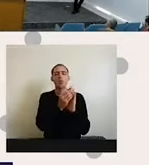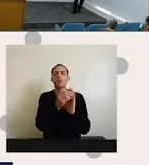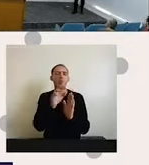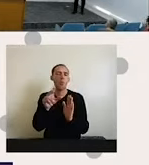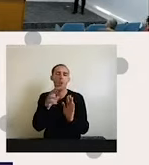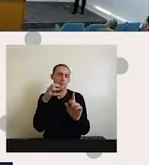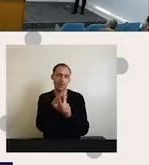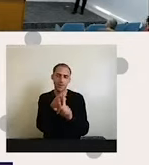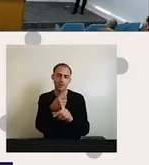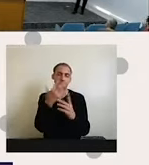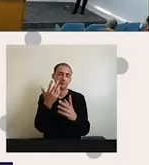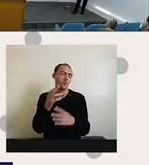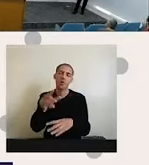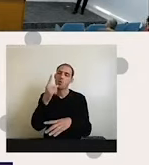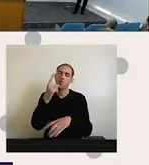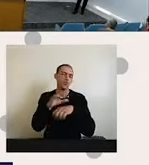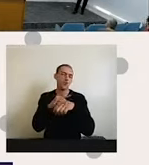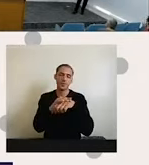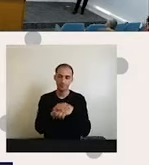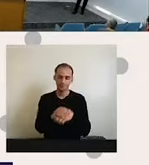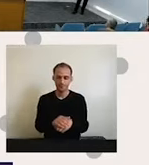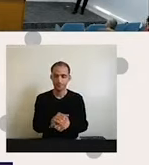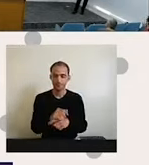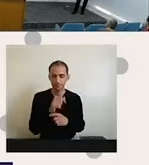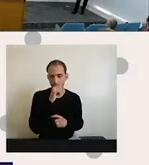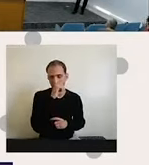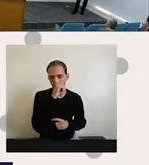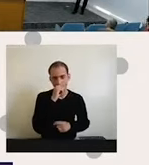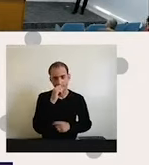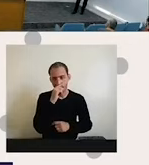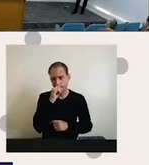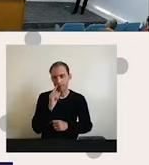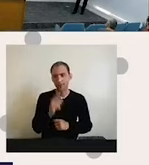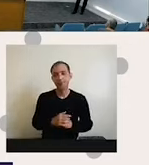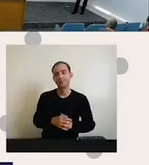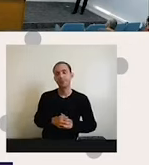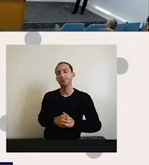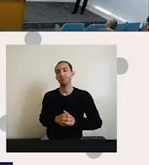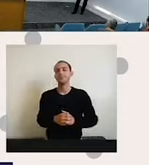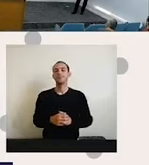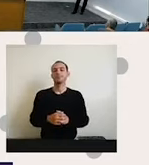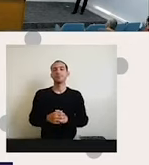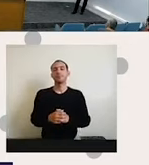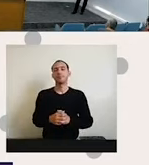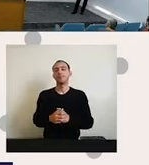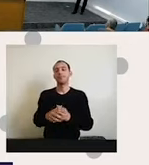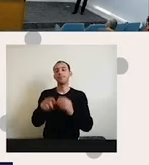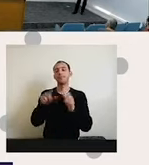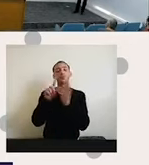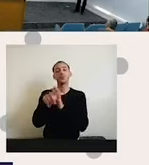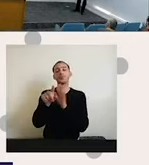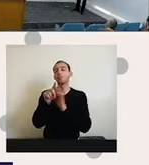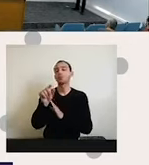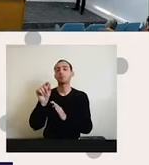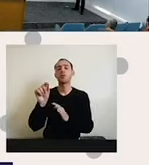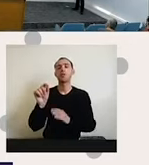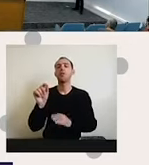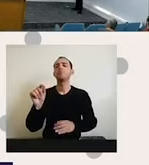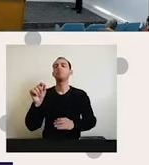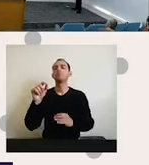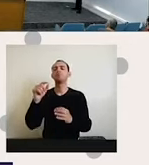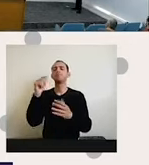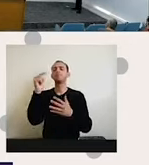2007, quando foi implantado o NETEP, o Nexo Técnico Epidemiológico Previdenciário. E prestem atenção para a pergunta. A pergunta